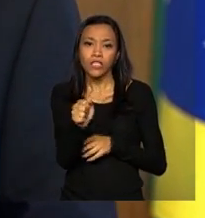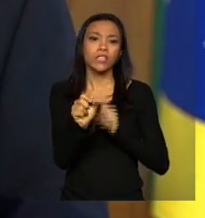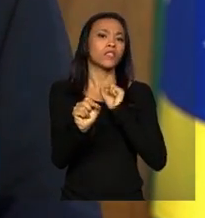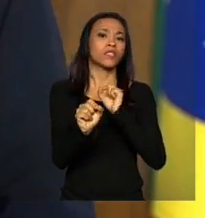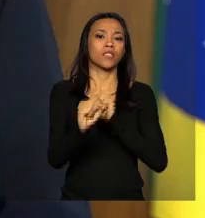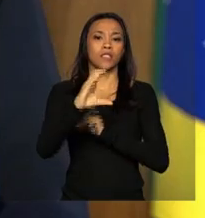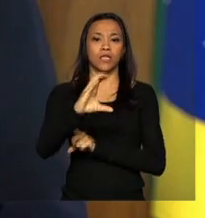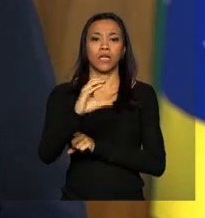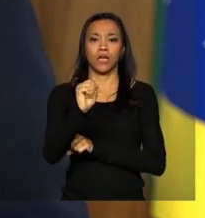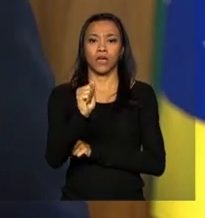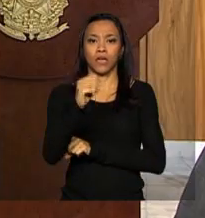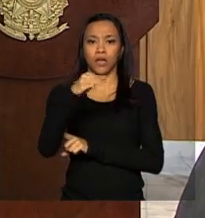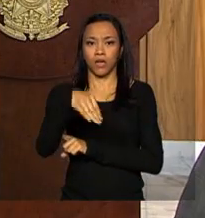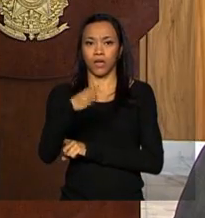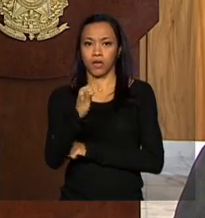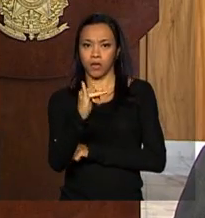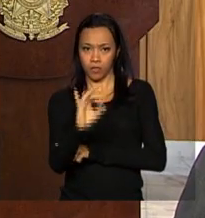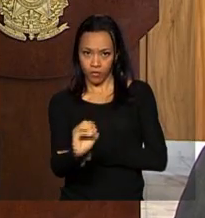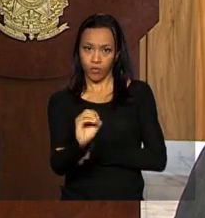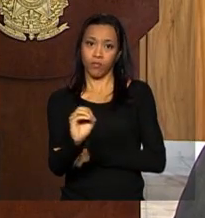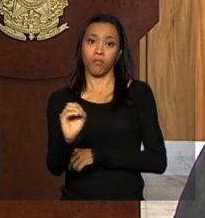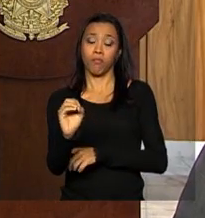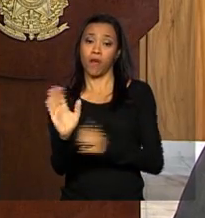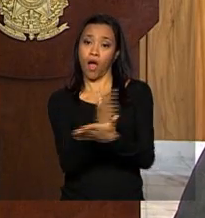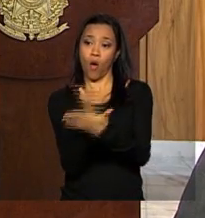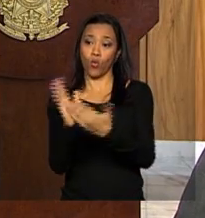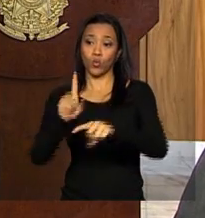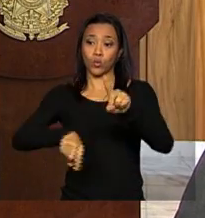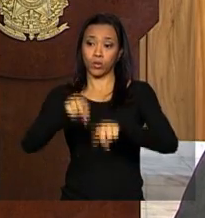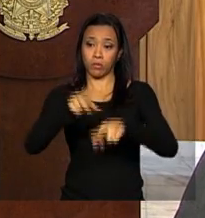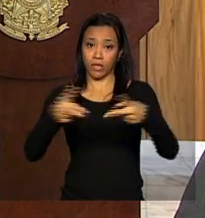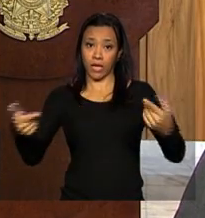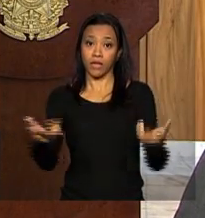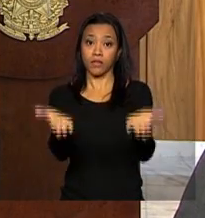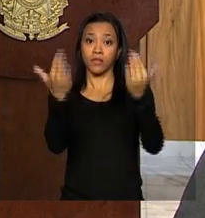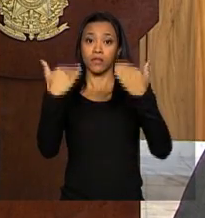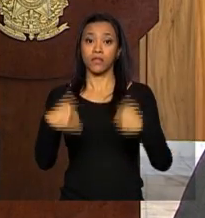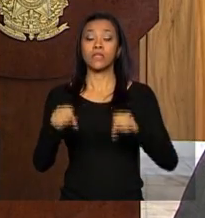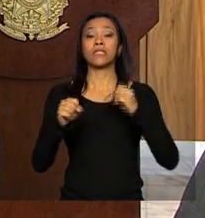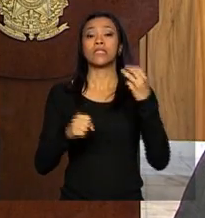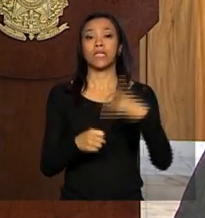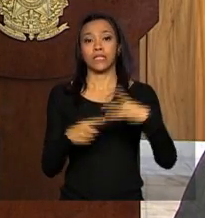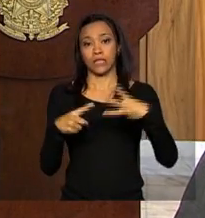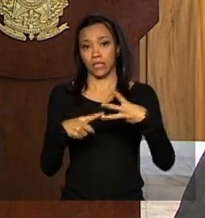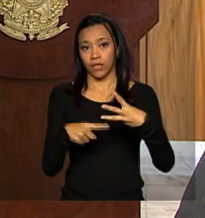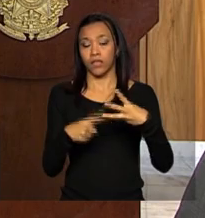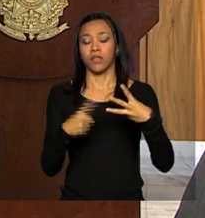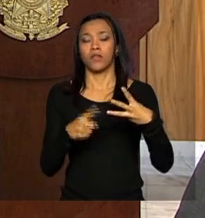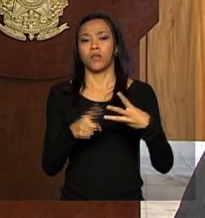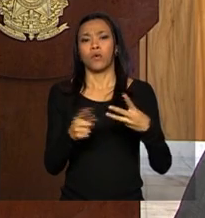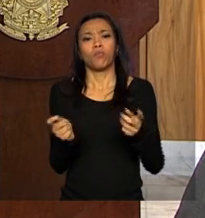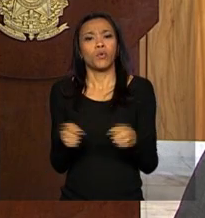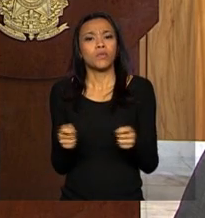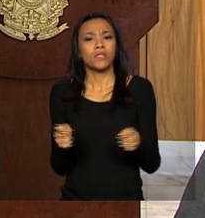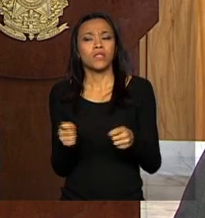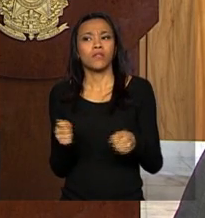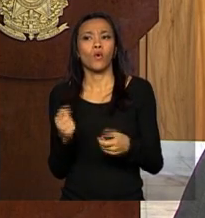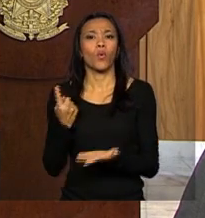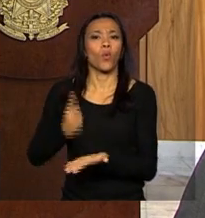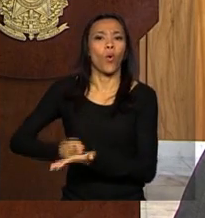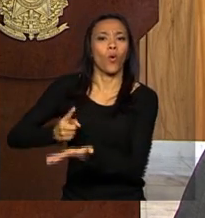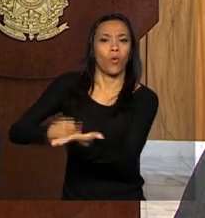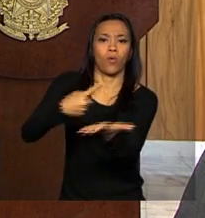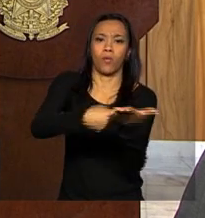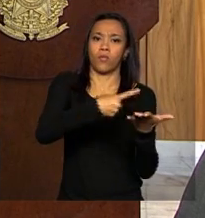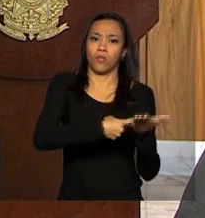específicos. Terceiro, possíveis acordos para a promoção de investimentos de ambos os países